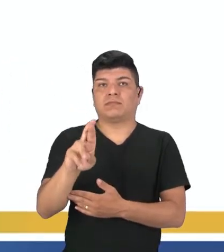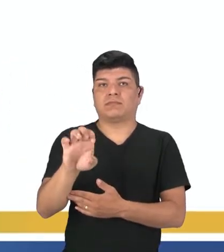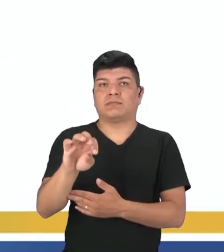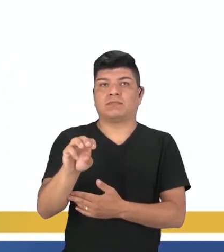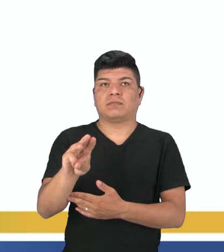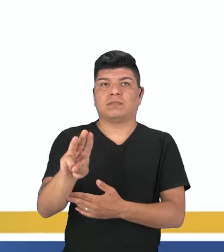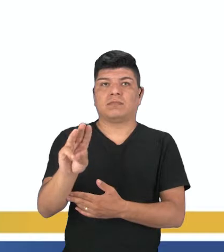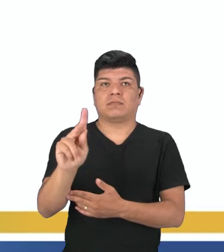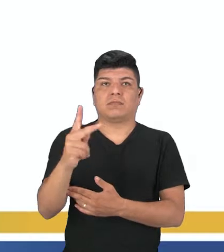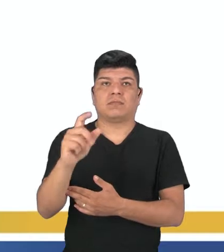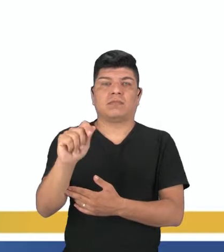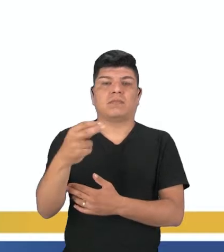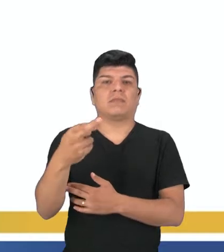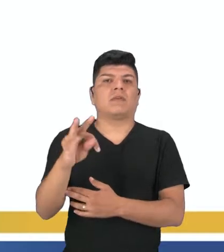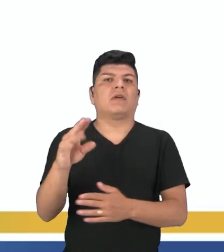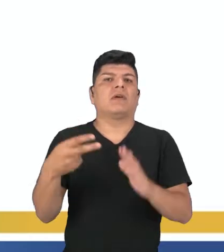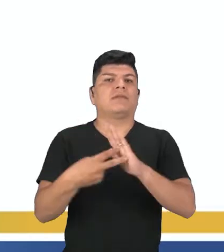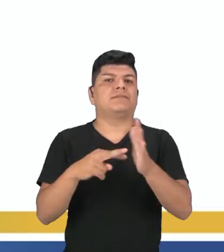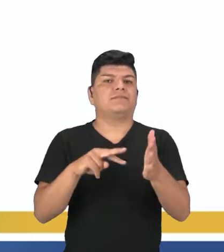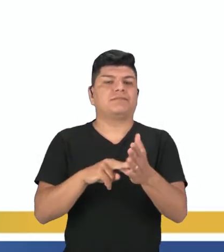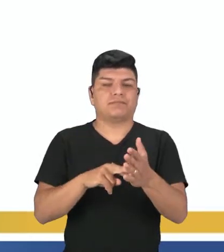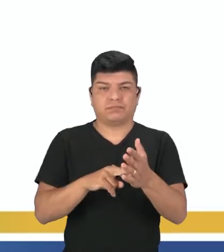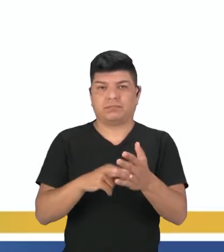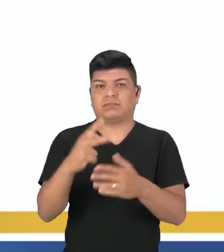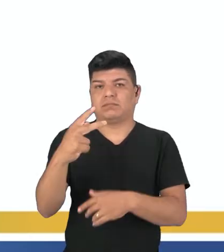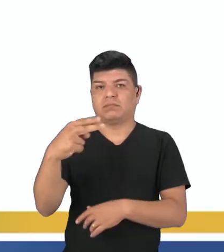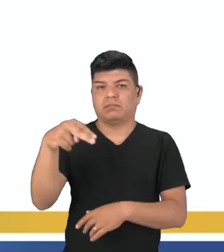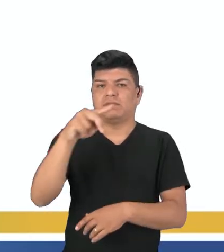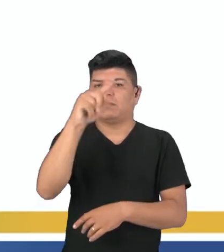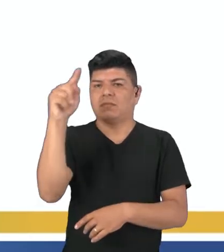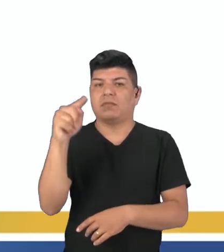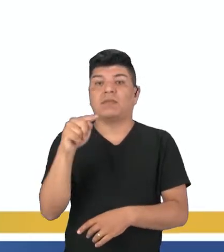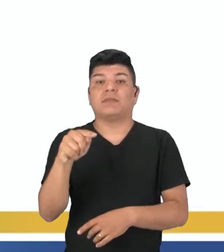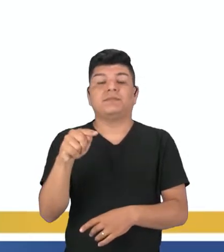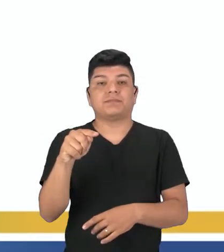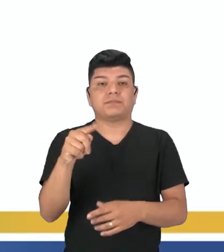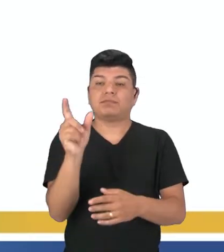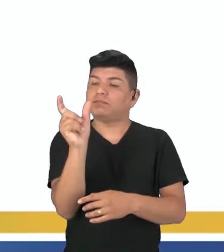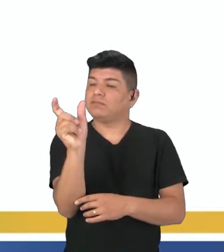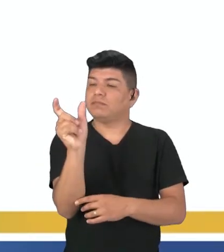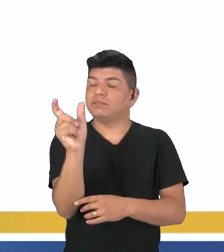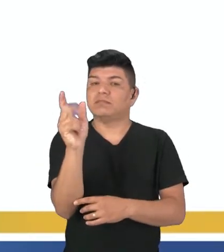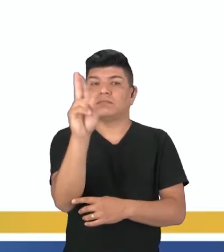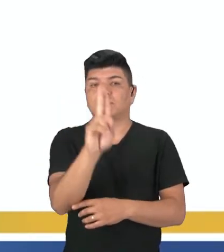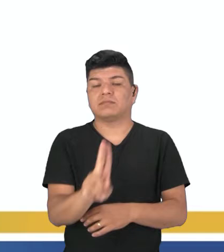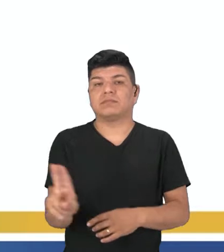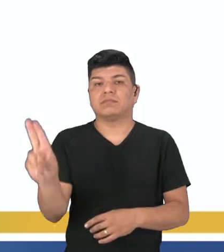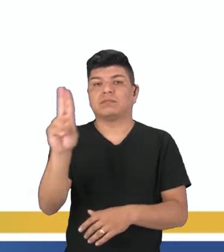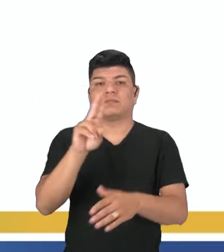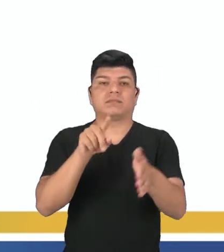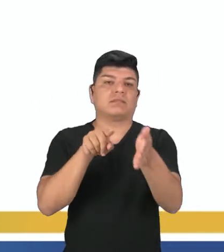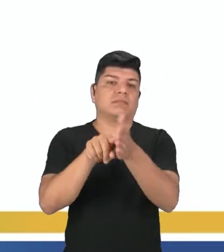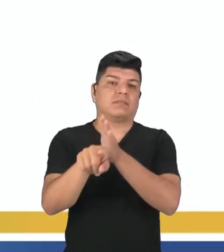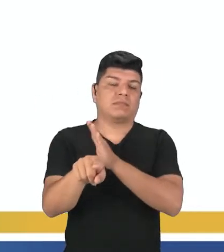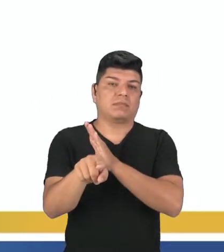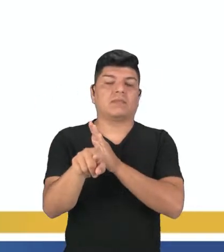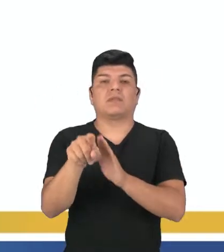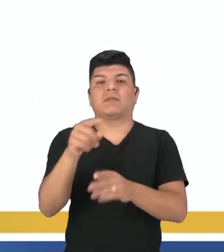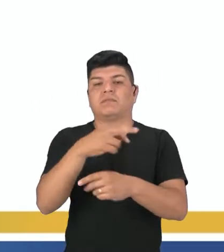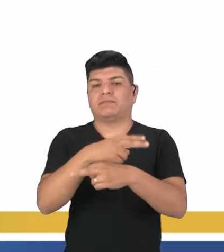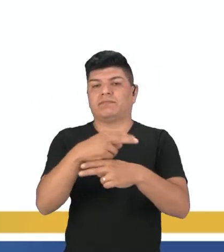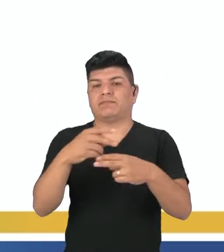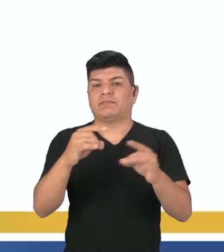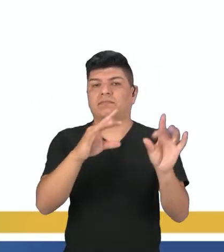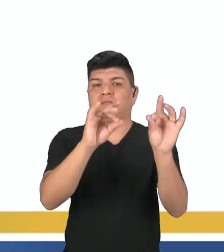why, when. Então o que são mesmo esses pronomes interrogativos? Eles são aquelas palavrinhas que a gente usa para fazer perguntas sobre